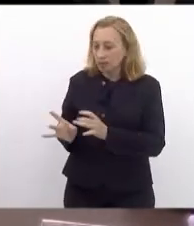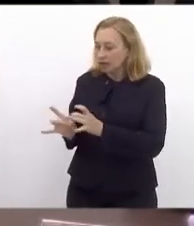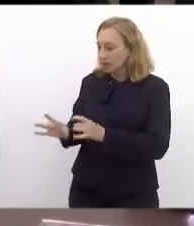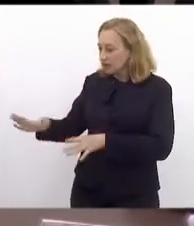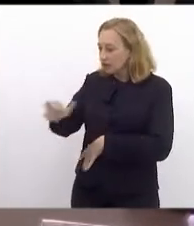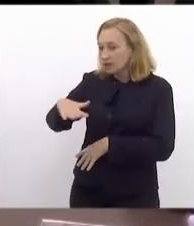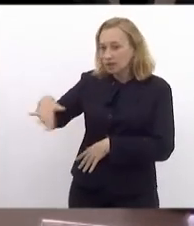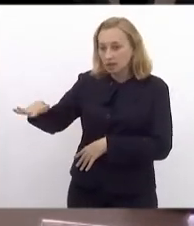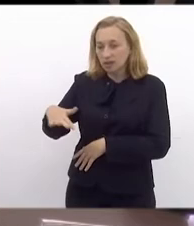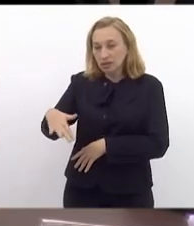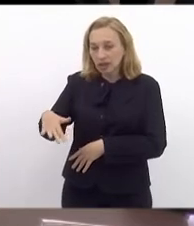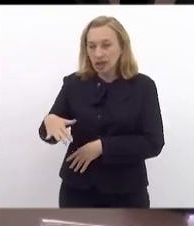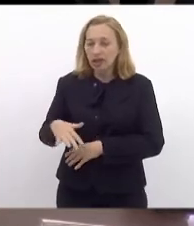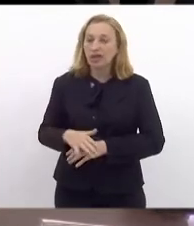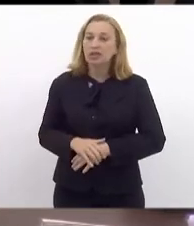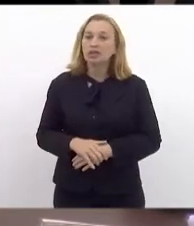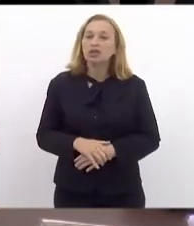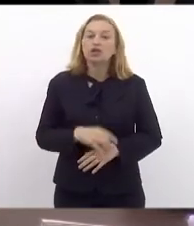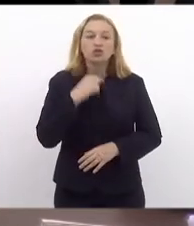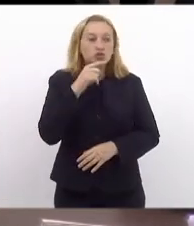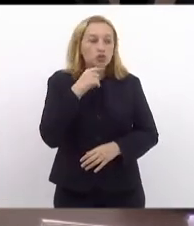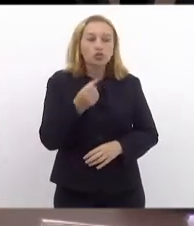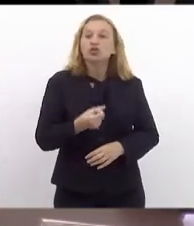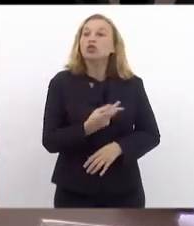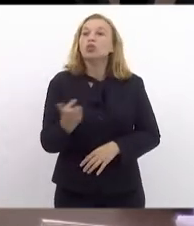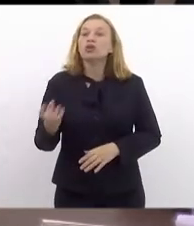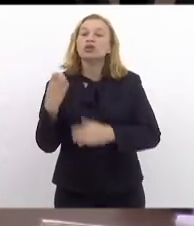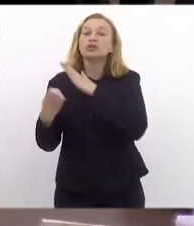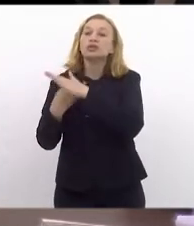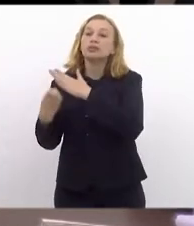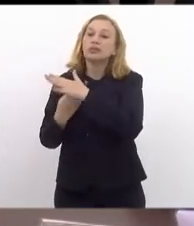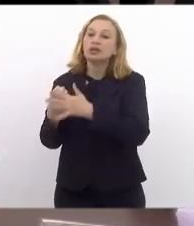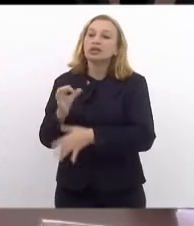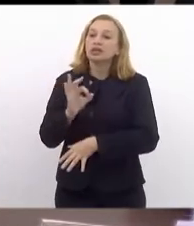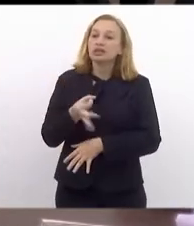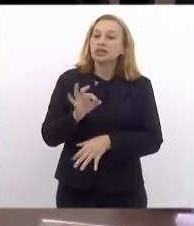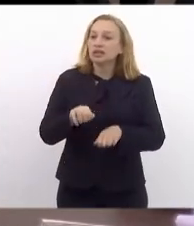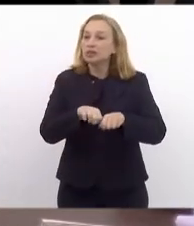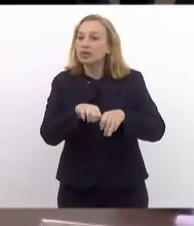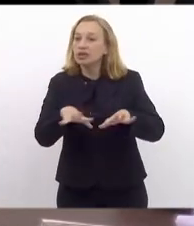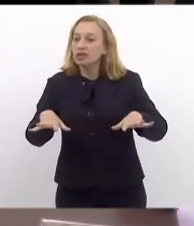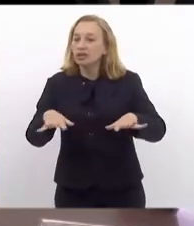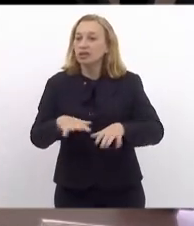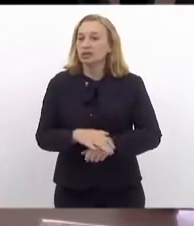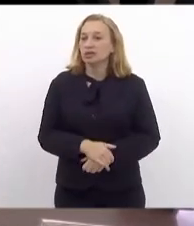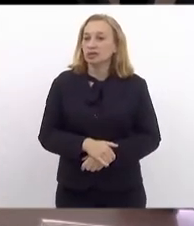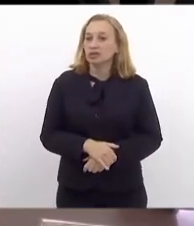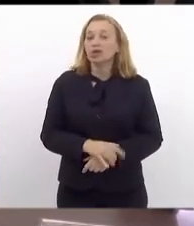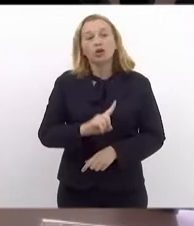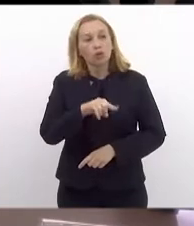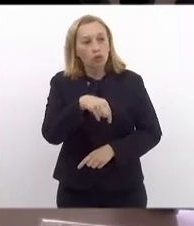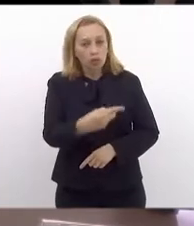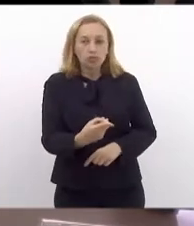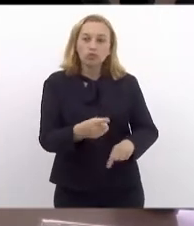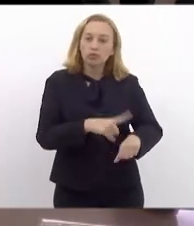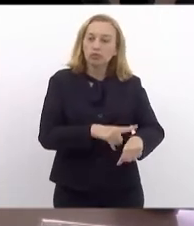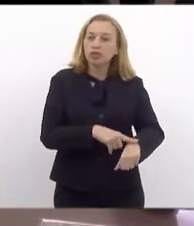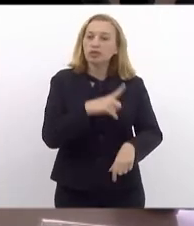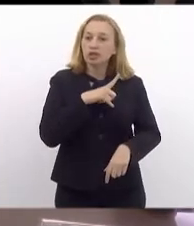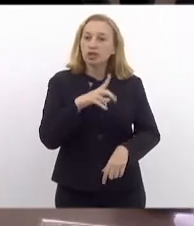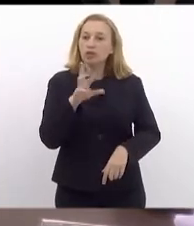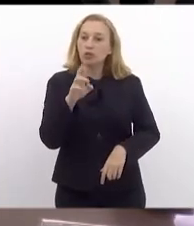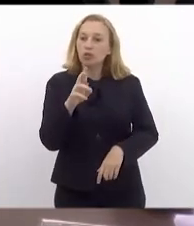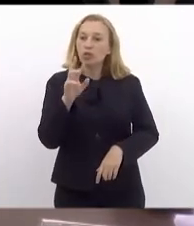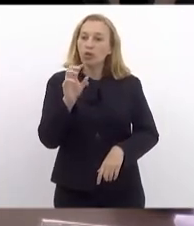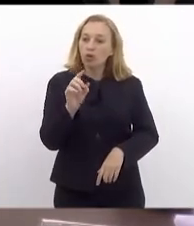varejista Têxtil Eu Tenho minhas dúvidas de quantas empresas seriam efetivamente abrangidas né por outro lado a gente tem como o